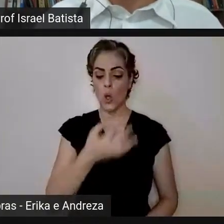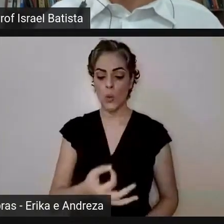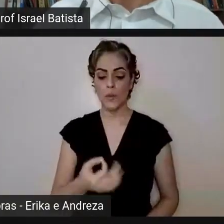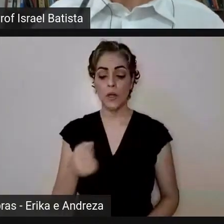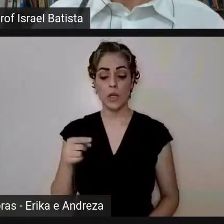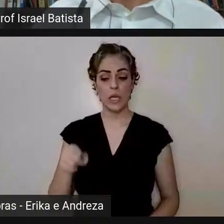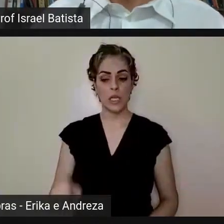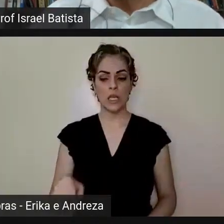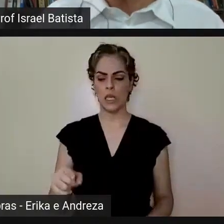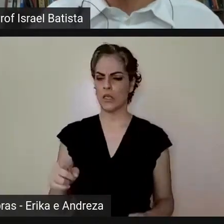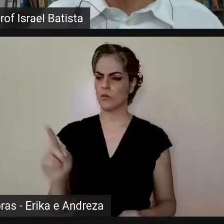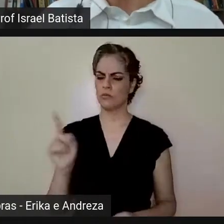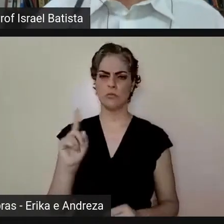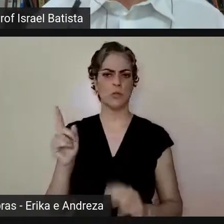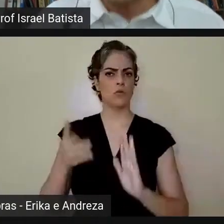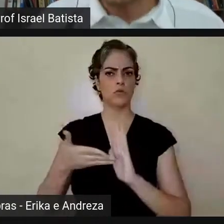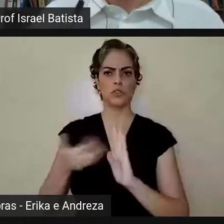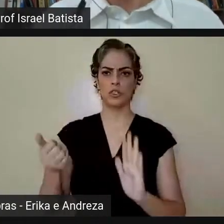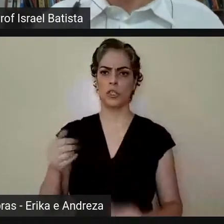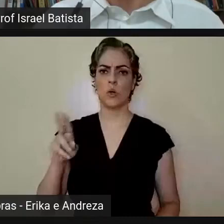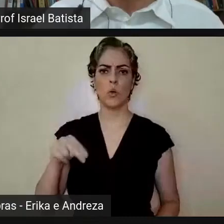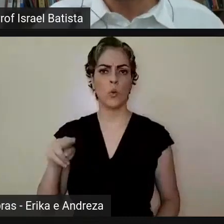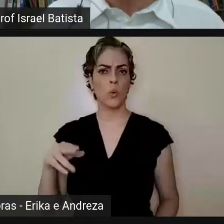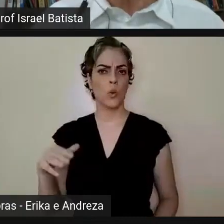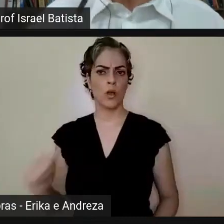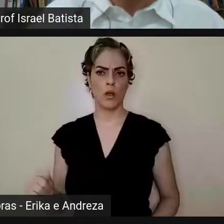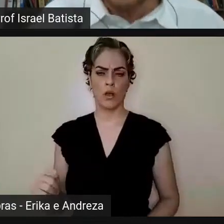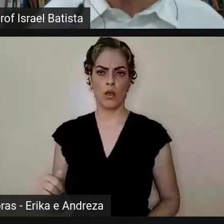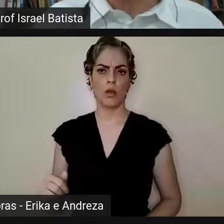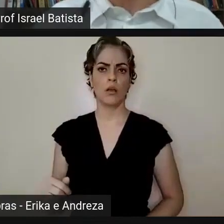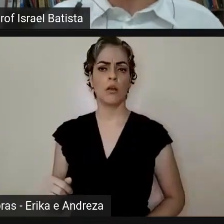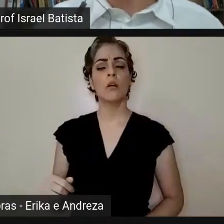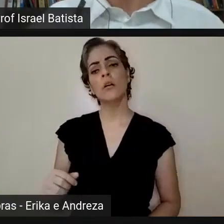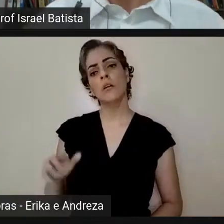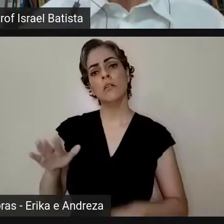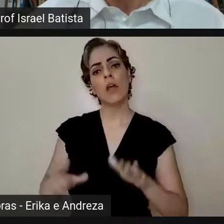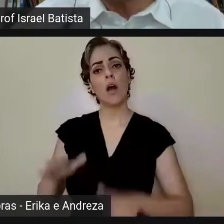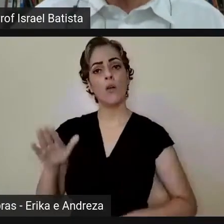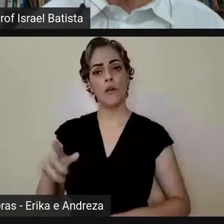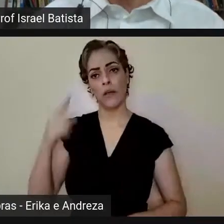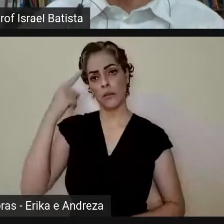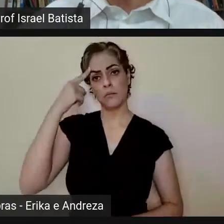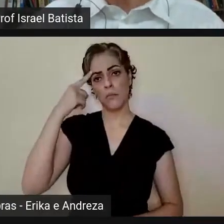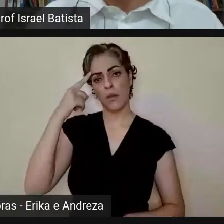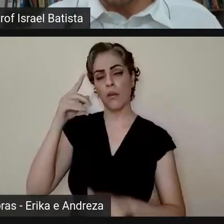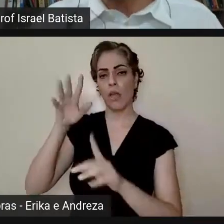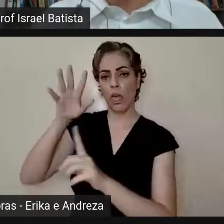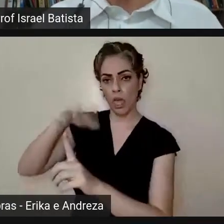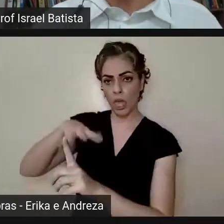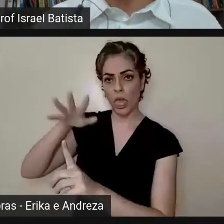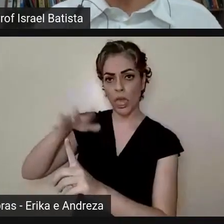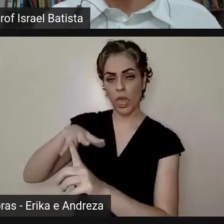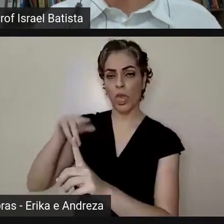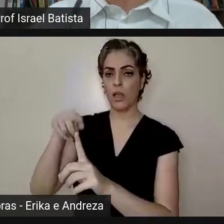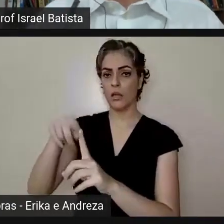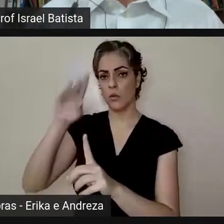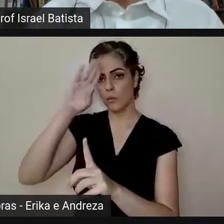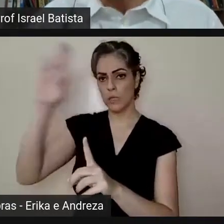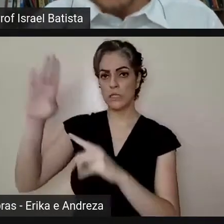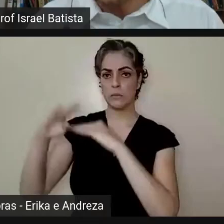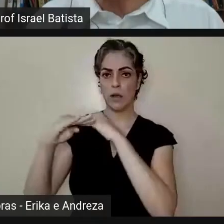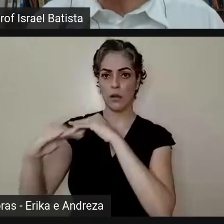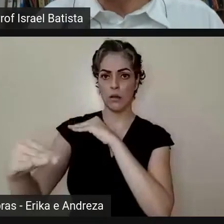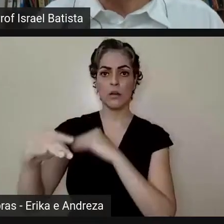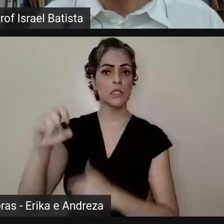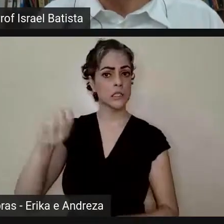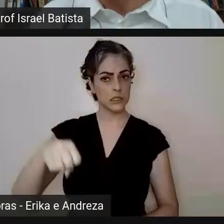inegociável. Pode ser até chamado de vaca sagrada. Sim, não aceitamos debater o fim da estabilidade,